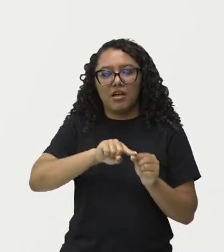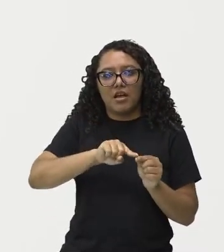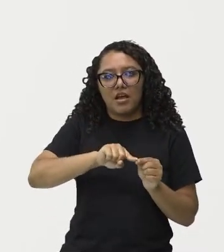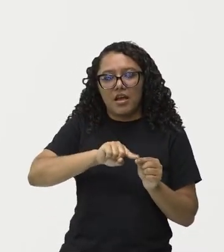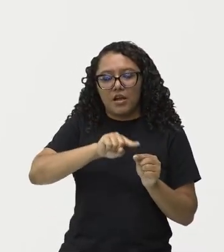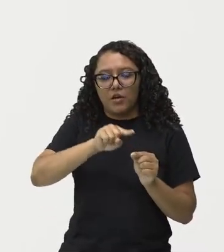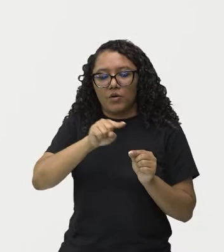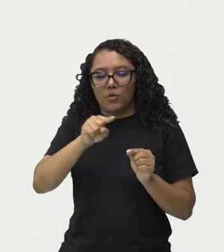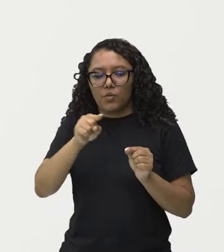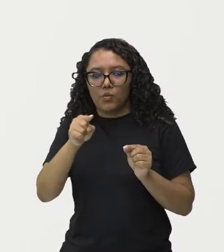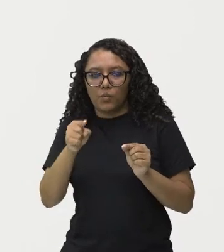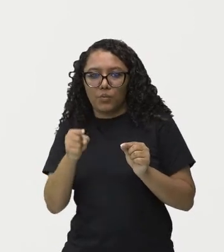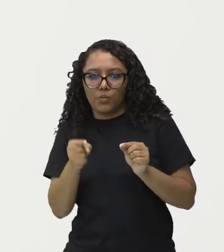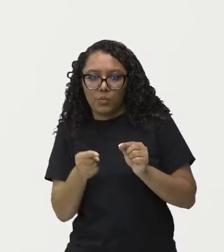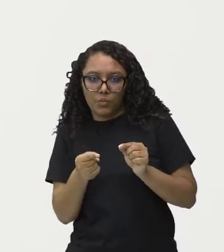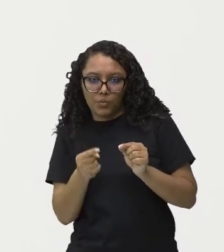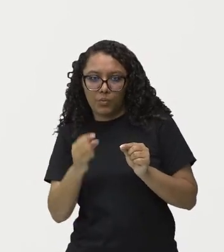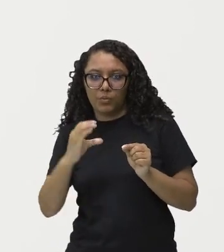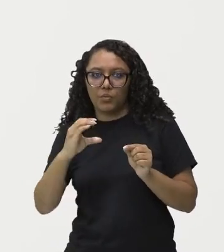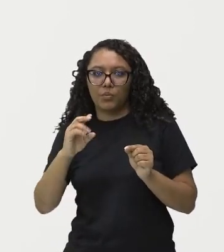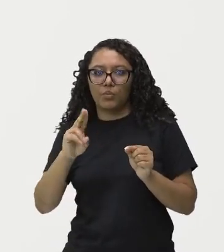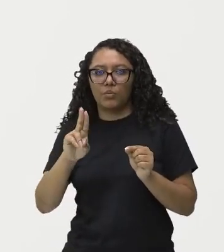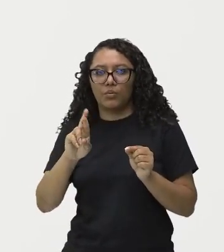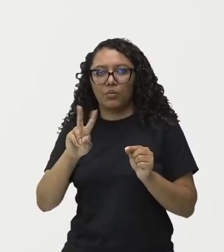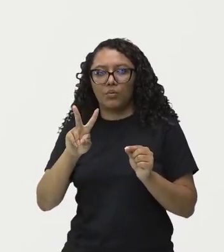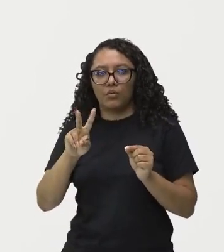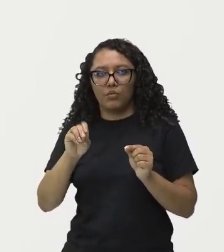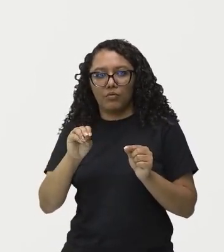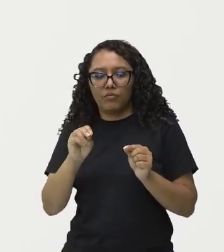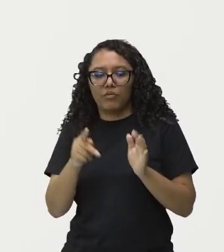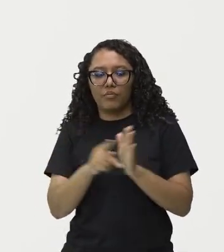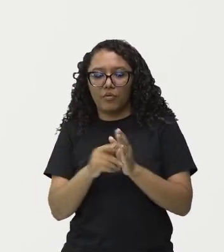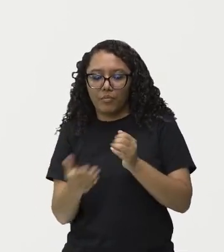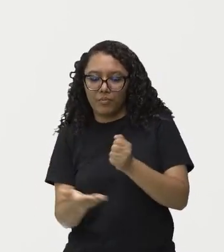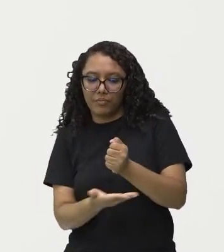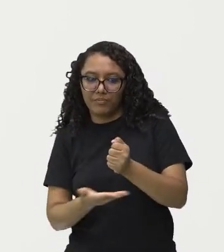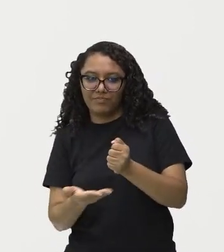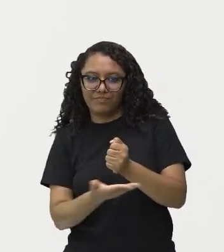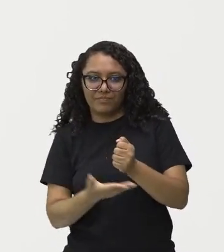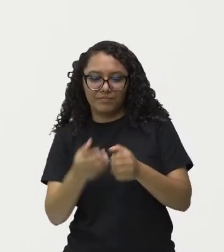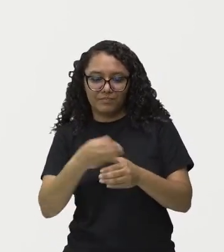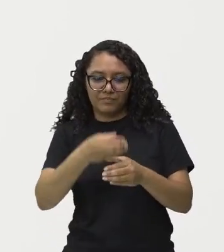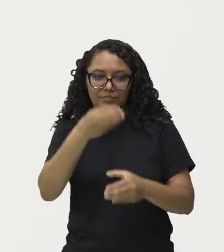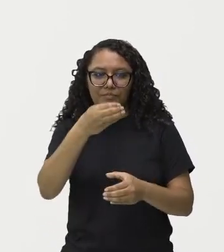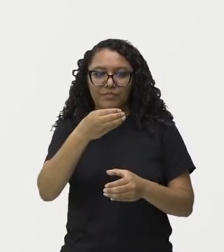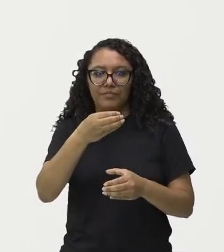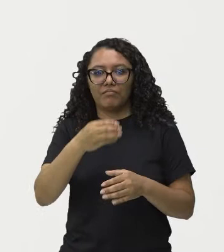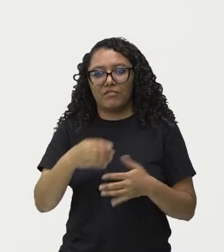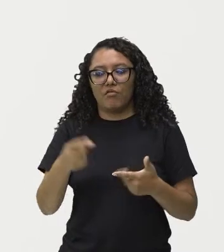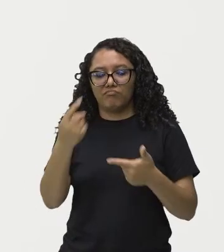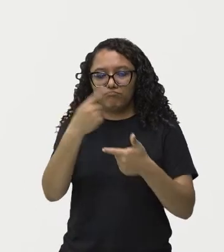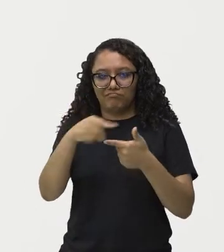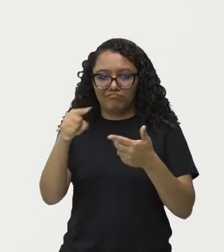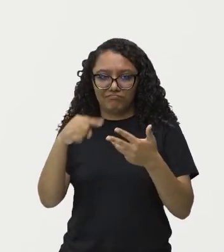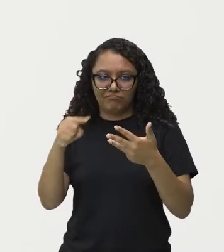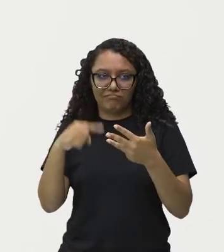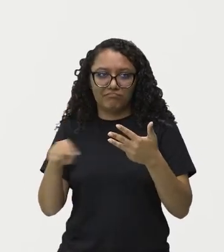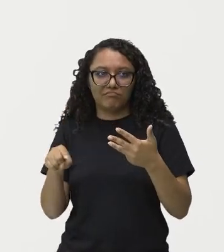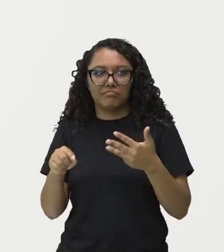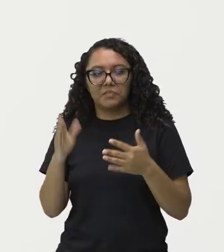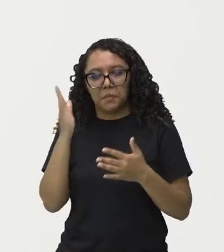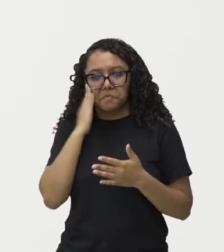a curvatura da base do cilindro. Muito bem, então essas são as partes, tá? Nós já